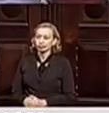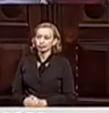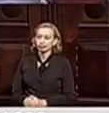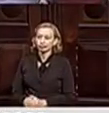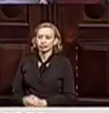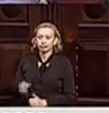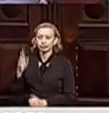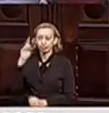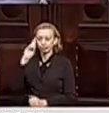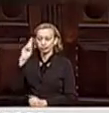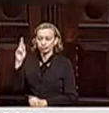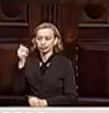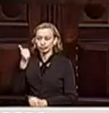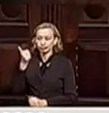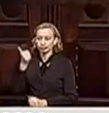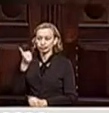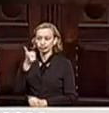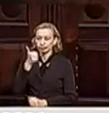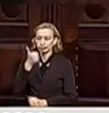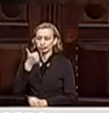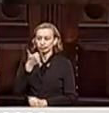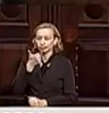senhoras e senhores deputados,